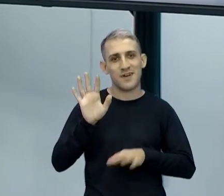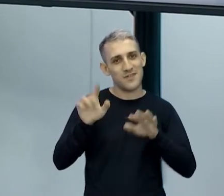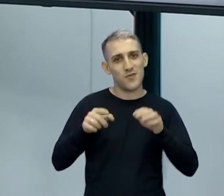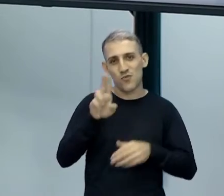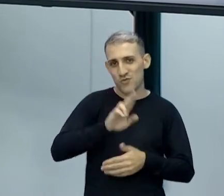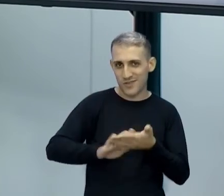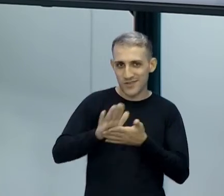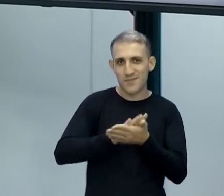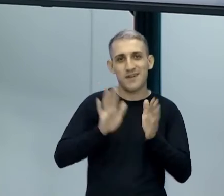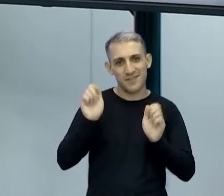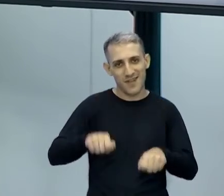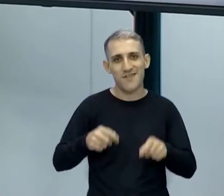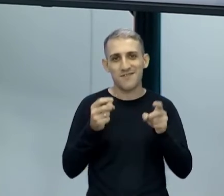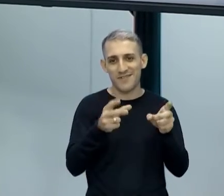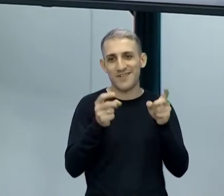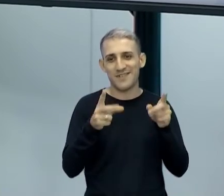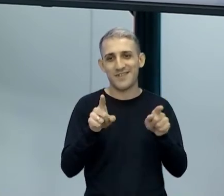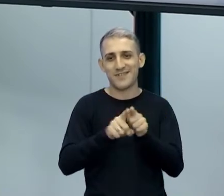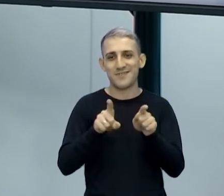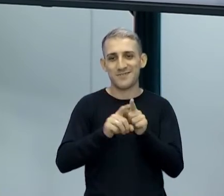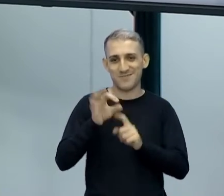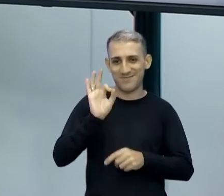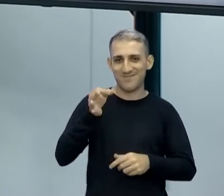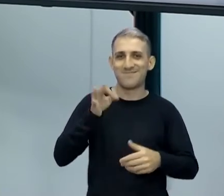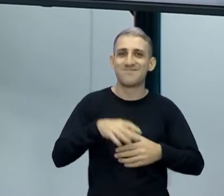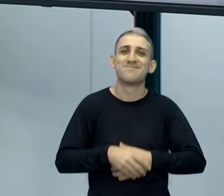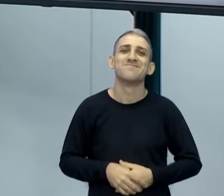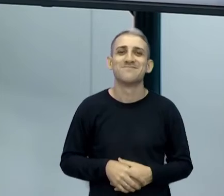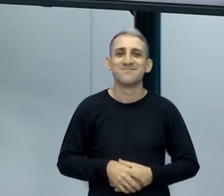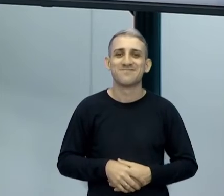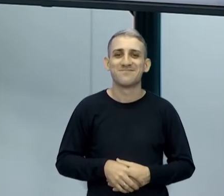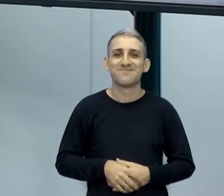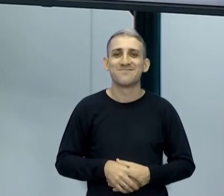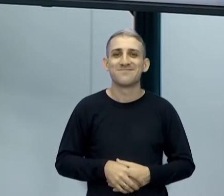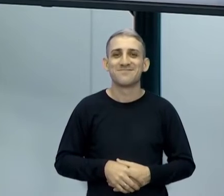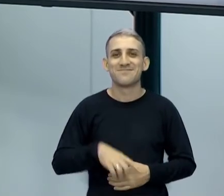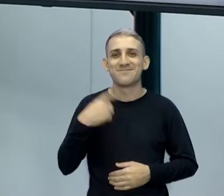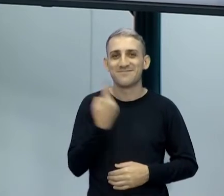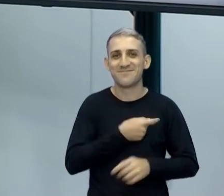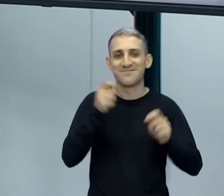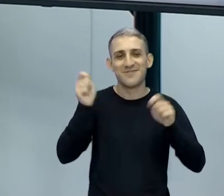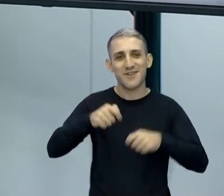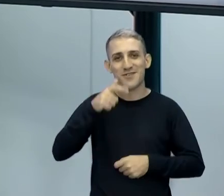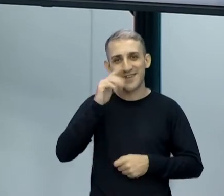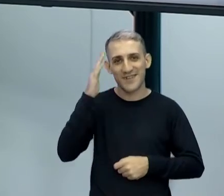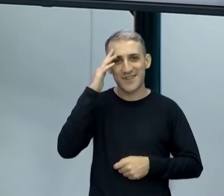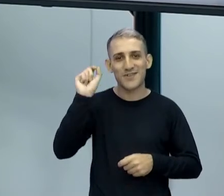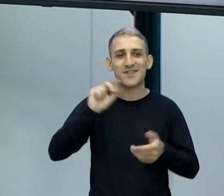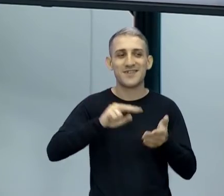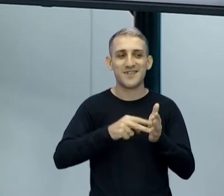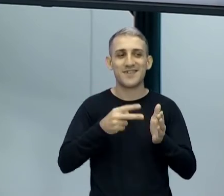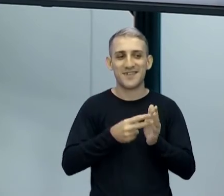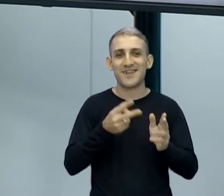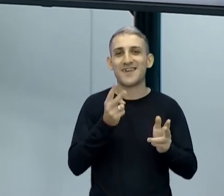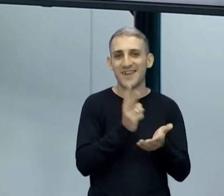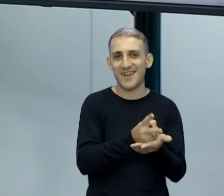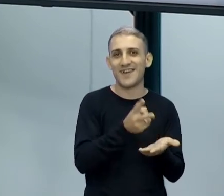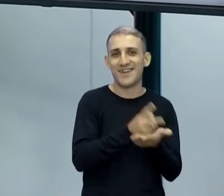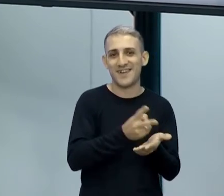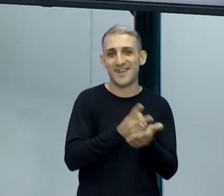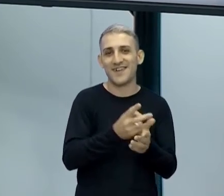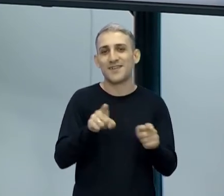pode vender, né, Laércio? Puxa, o pessoal não entende as coisas, né? É isso aí. Então, a gente conseguiu entender o que é constante e o que é